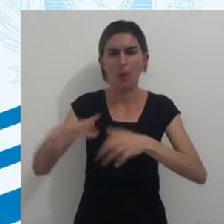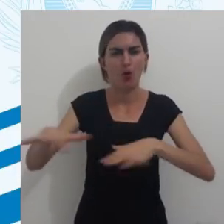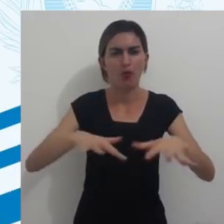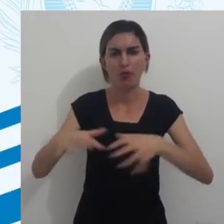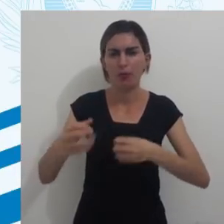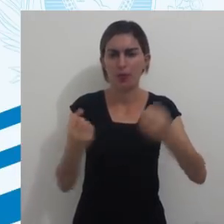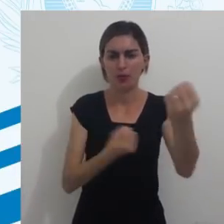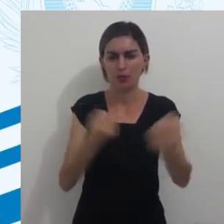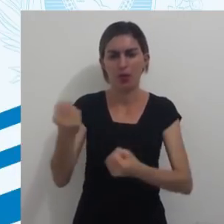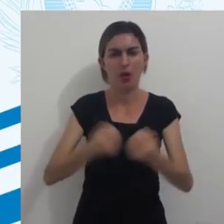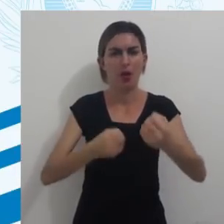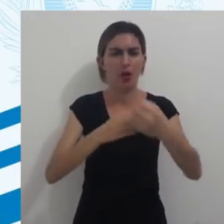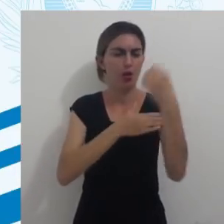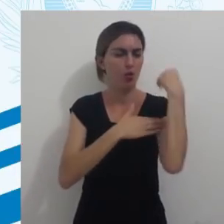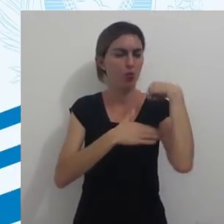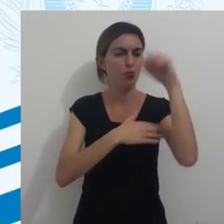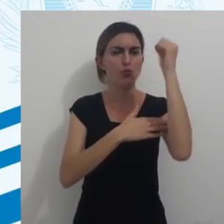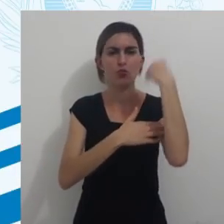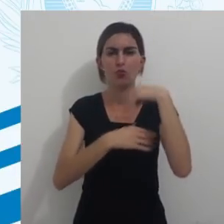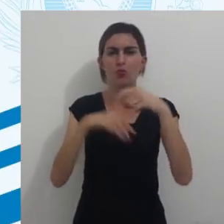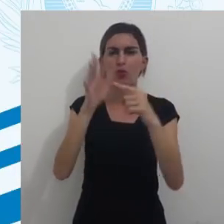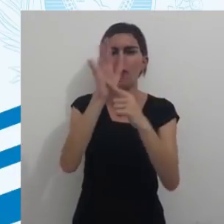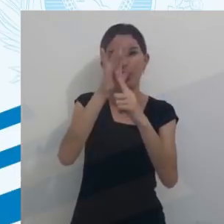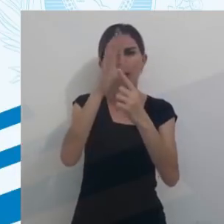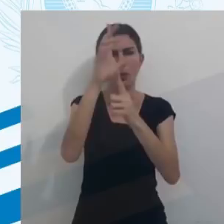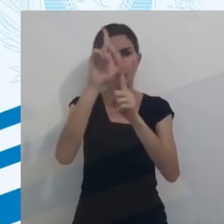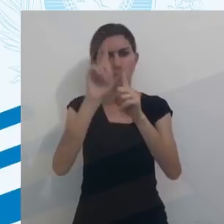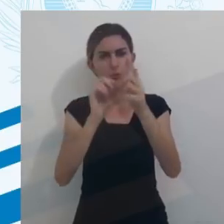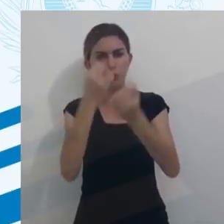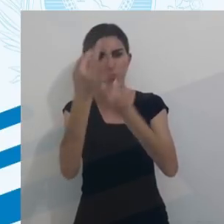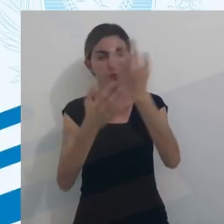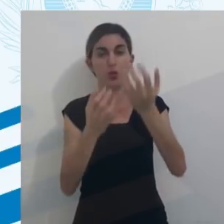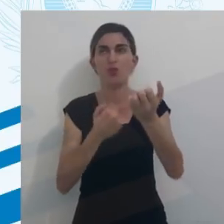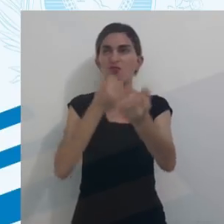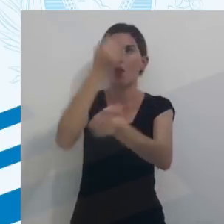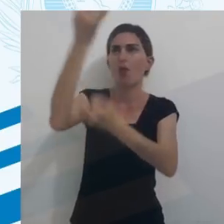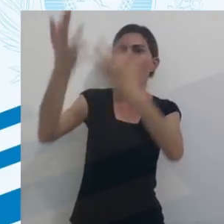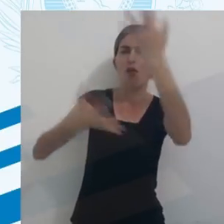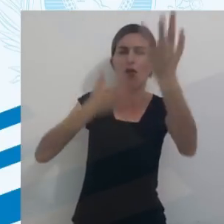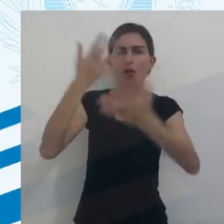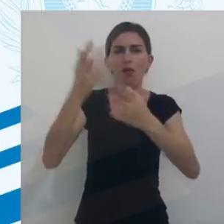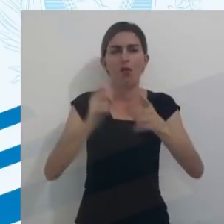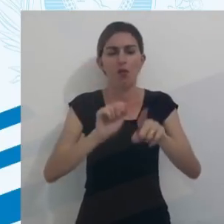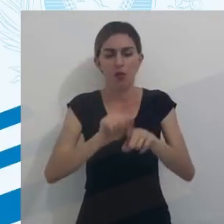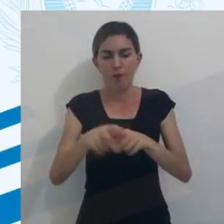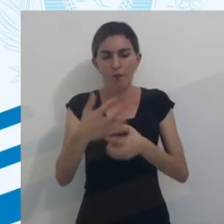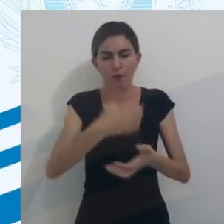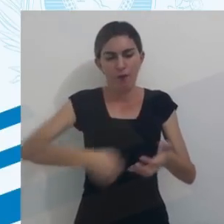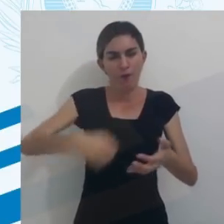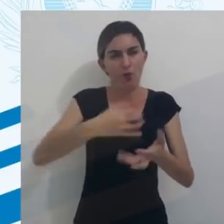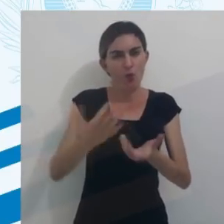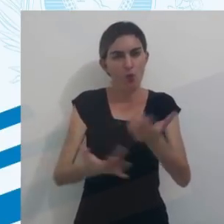dos músculos, queima de uma vela, incêndio, acender fogo,